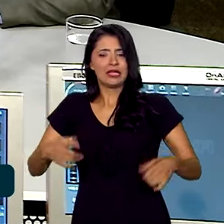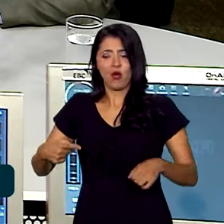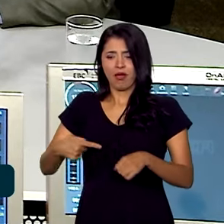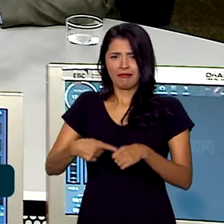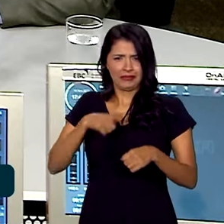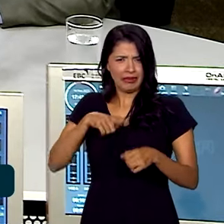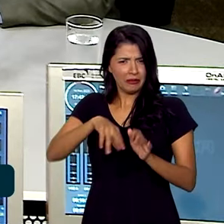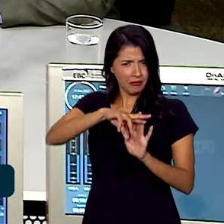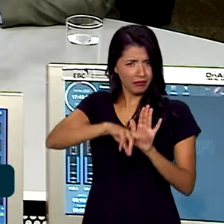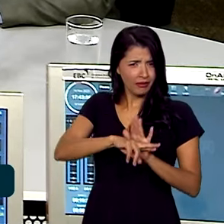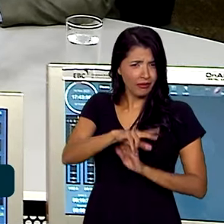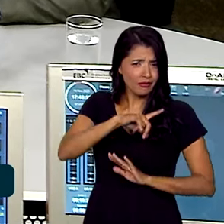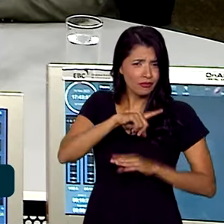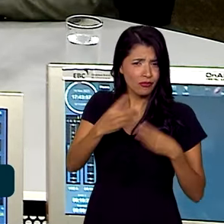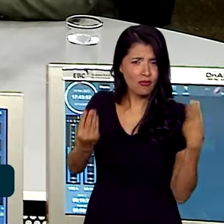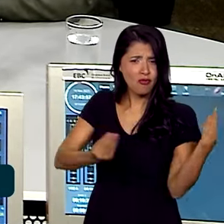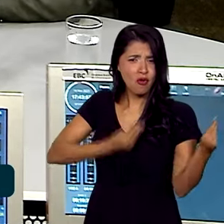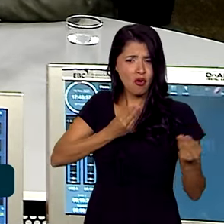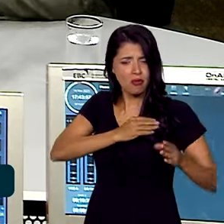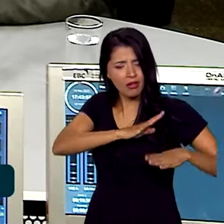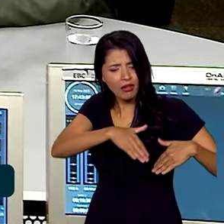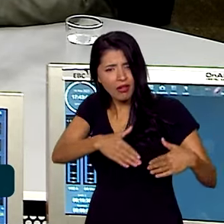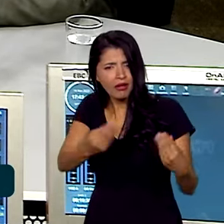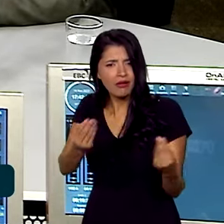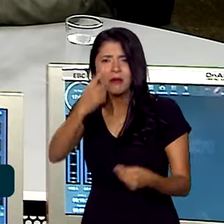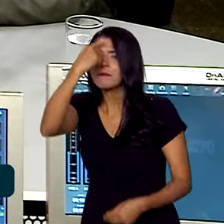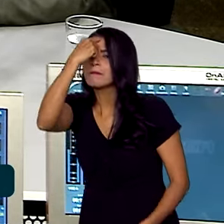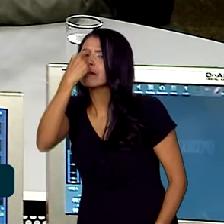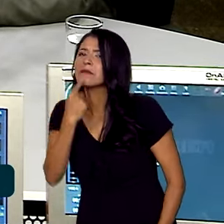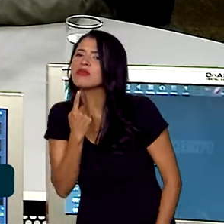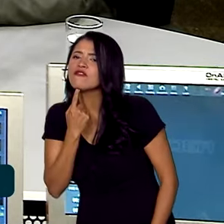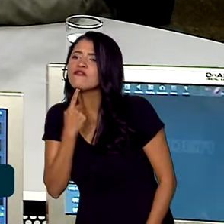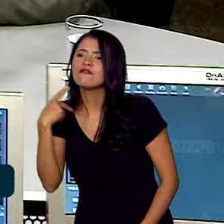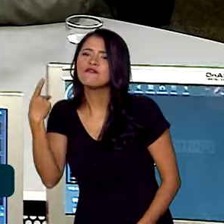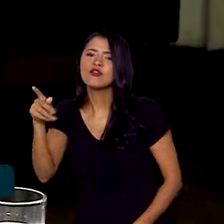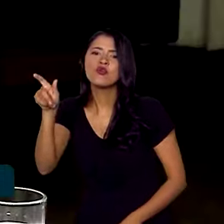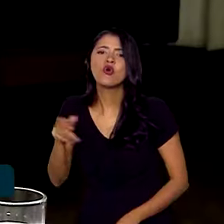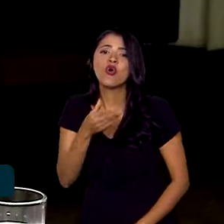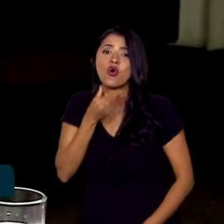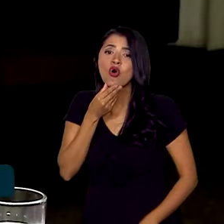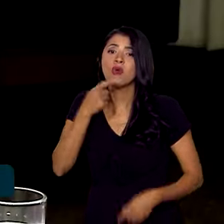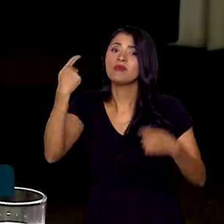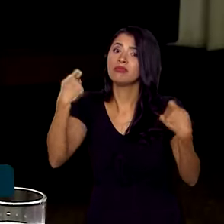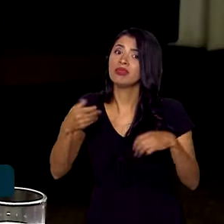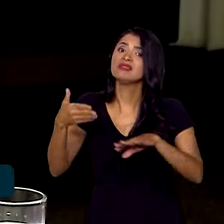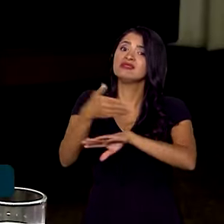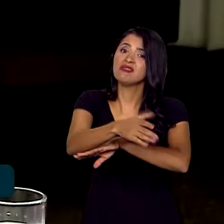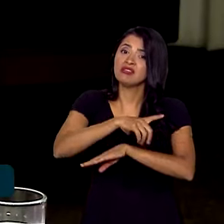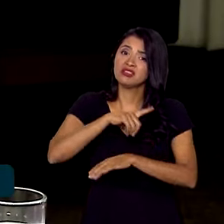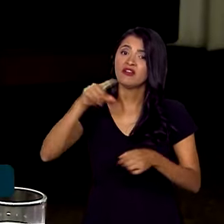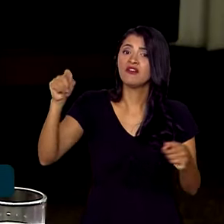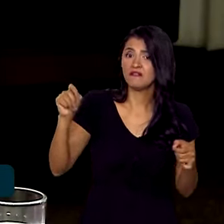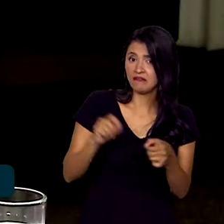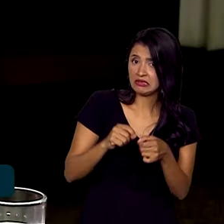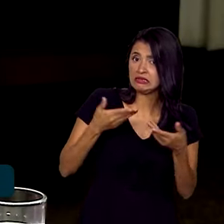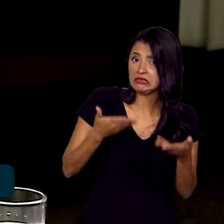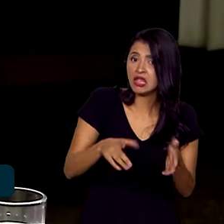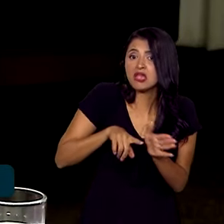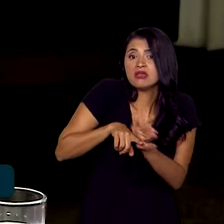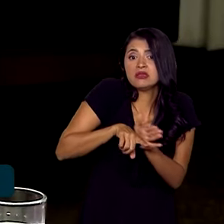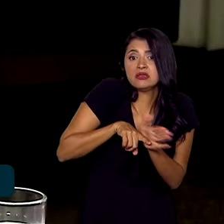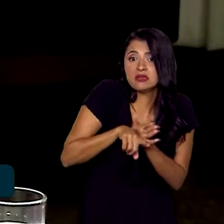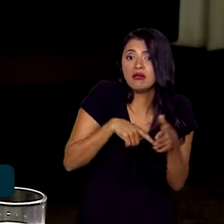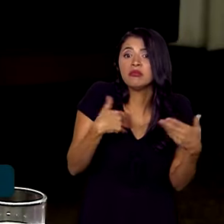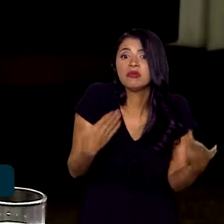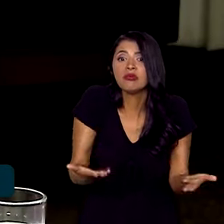protocolo Fernando e qual é o perfil do dos homens que que deve realizar o o o exame do